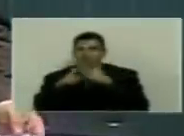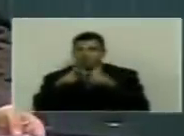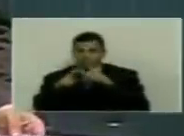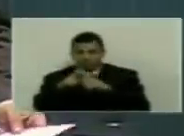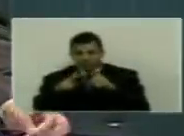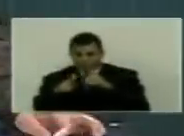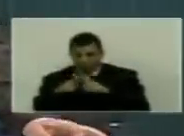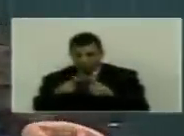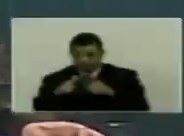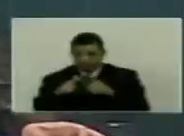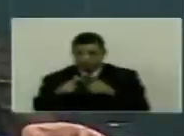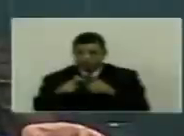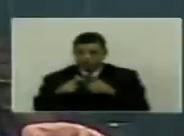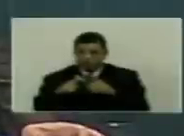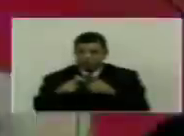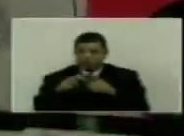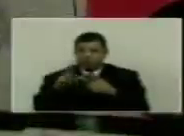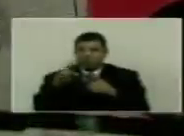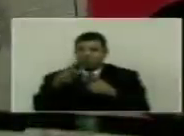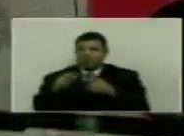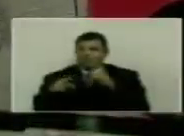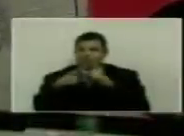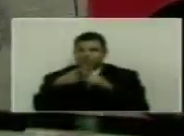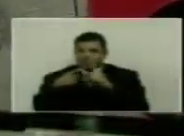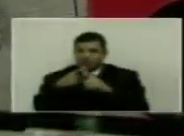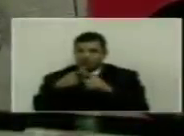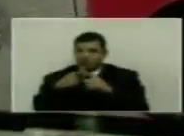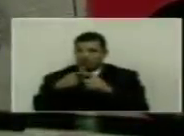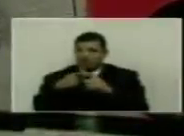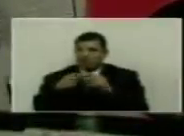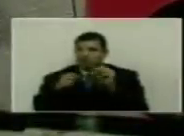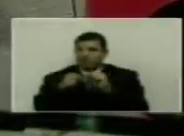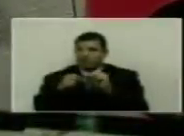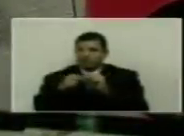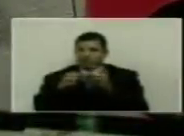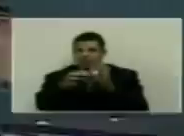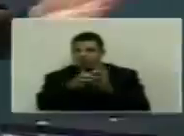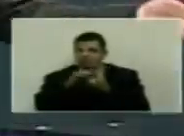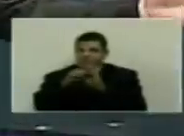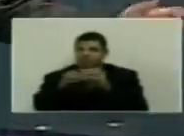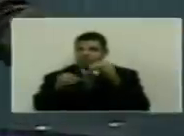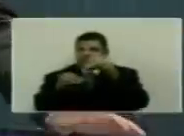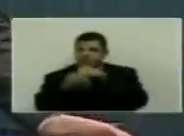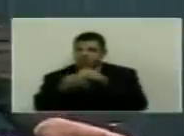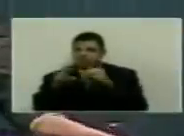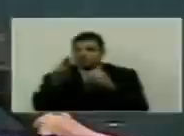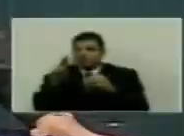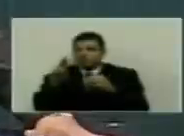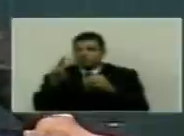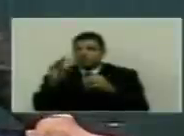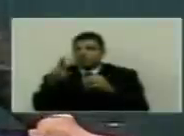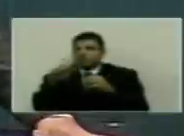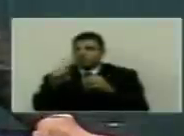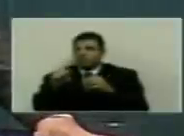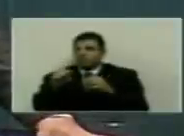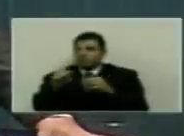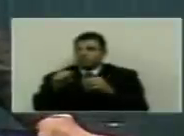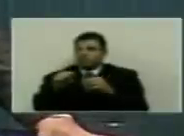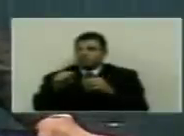de energia por geração, deputado Marco Rota, por que a solução efetiva é a União de Tucuruí, que é a geração?